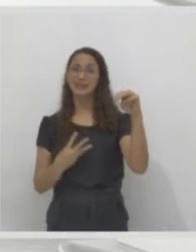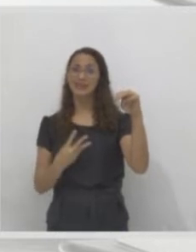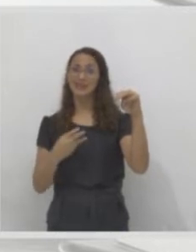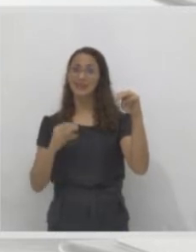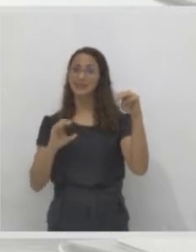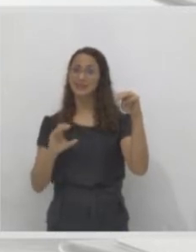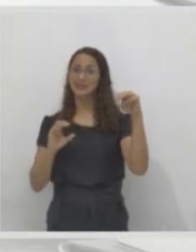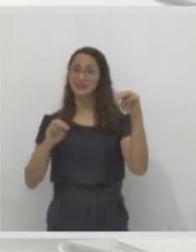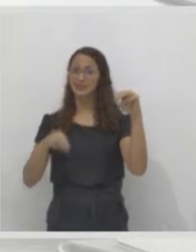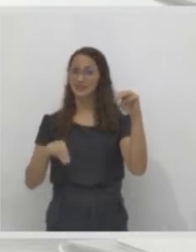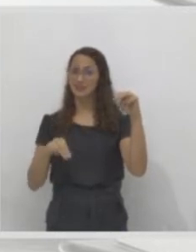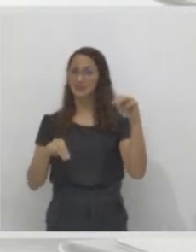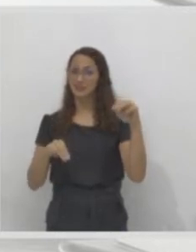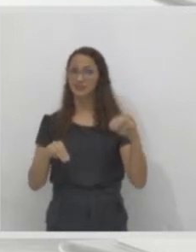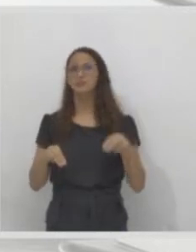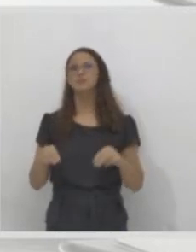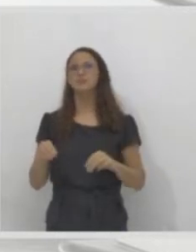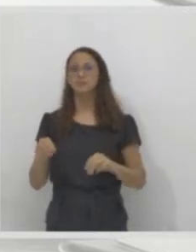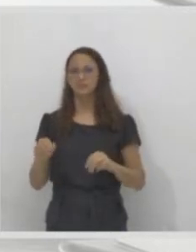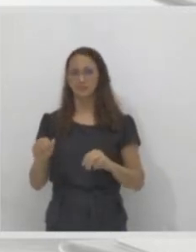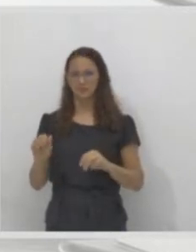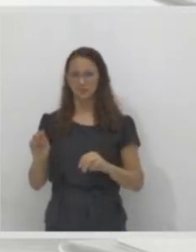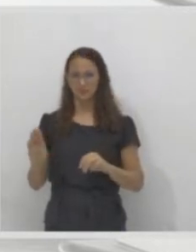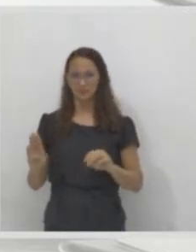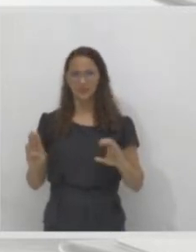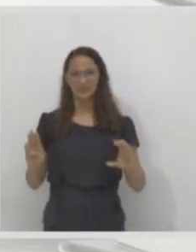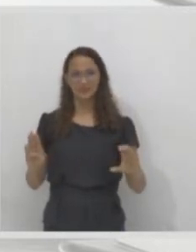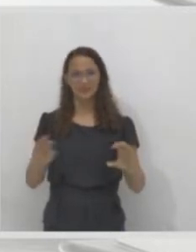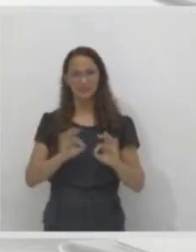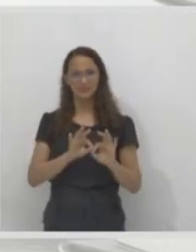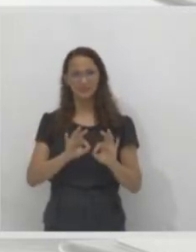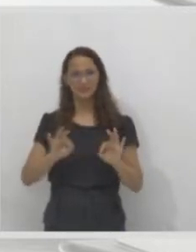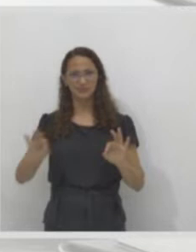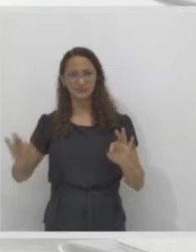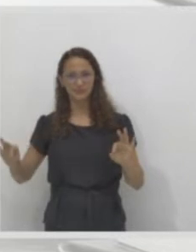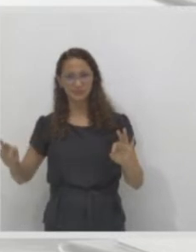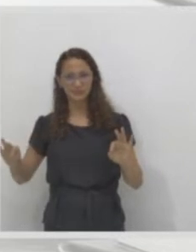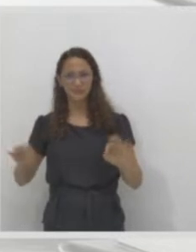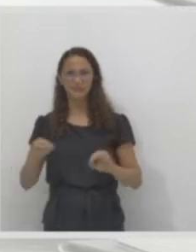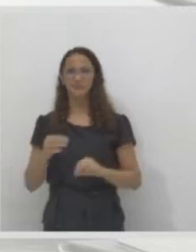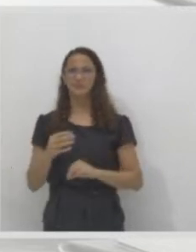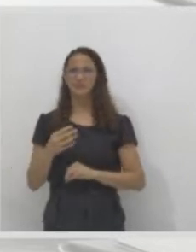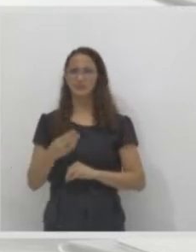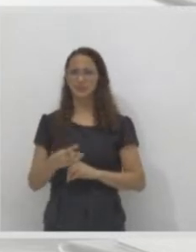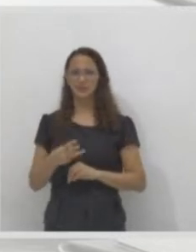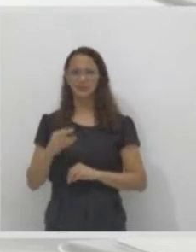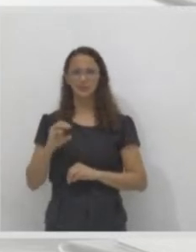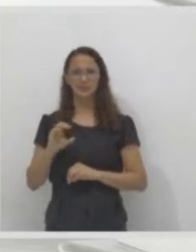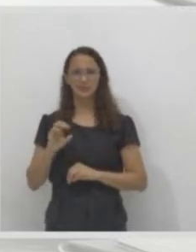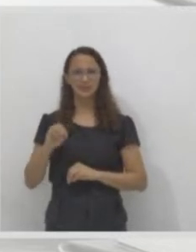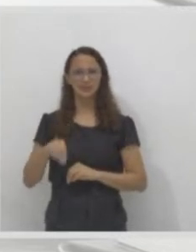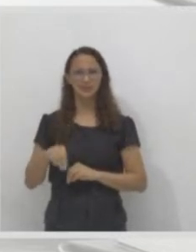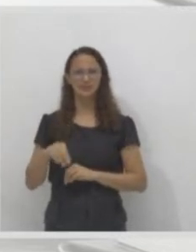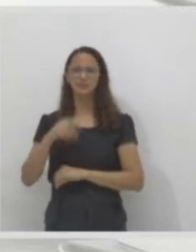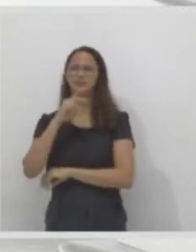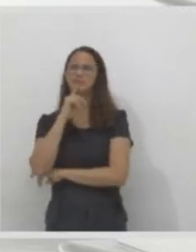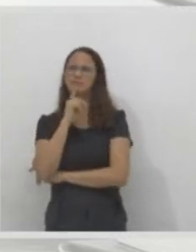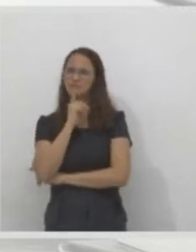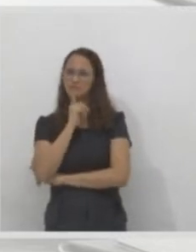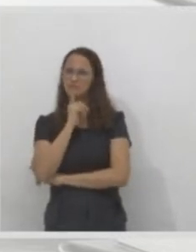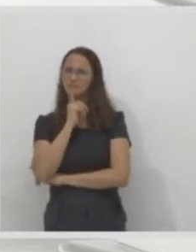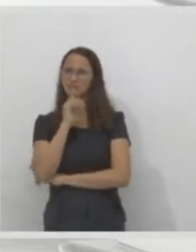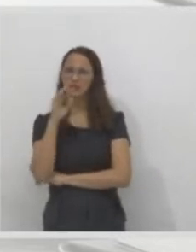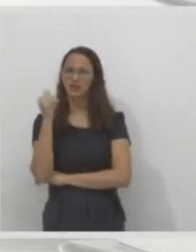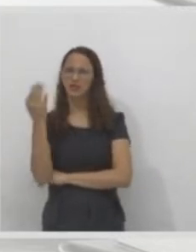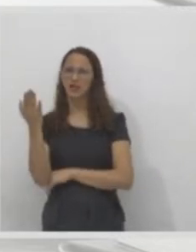seria o segmento BC. Em relação à classificação quanto aos lados, as suas medidas,